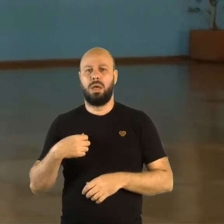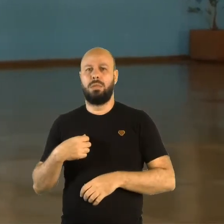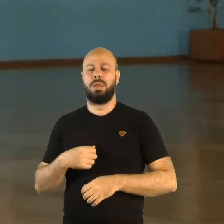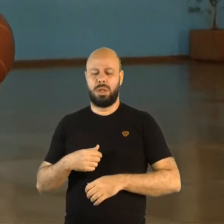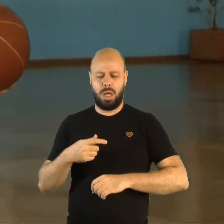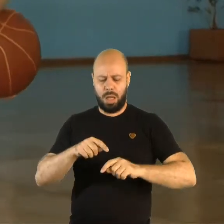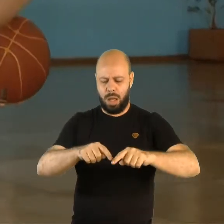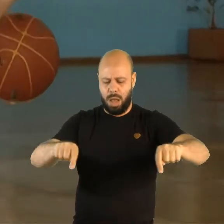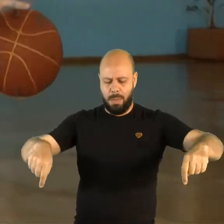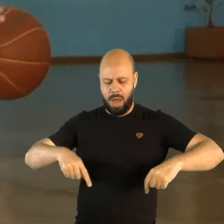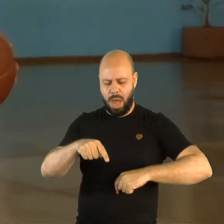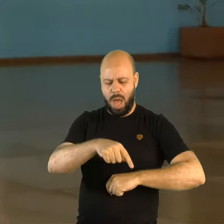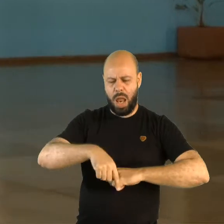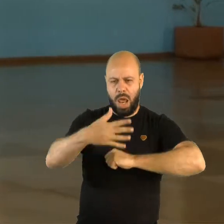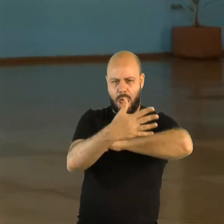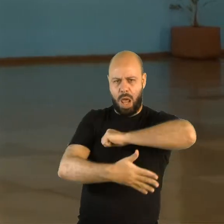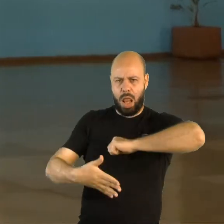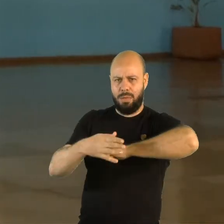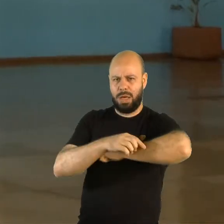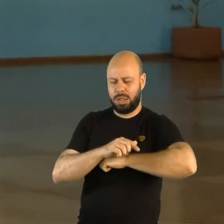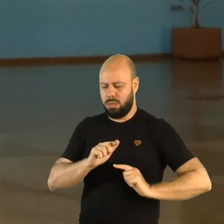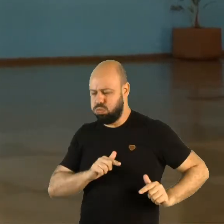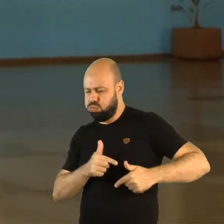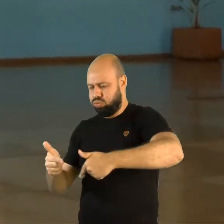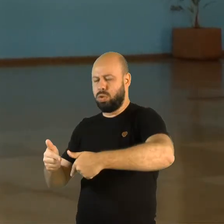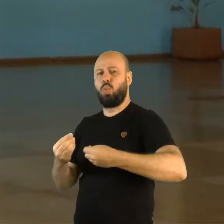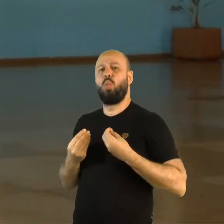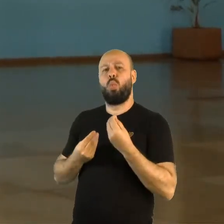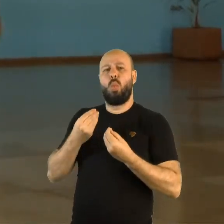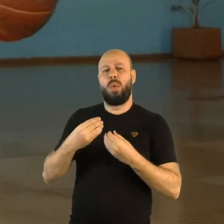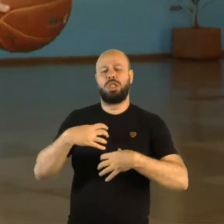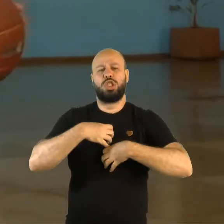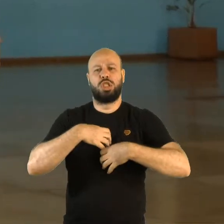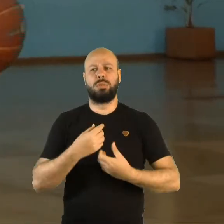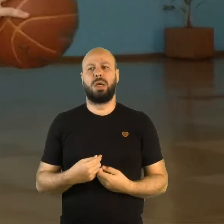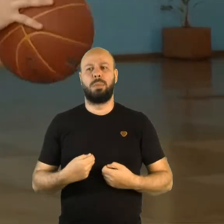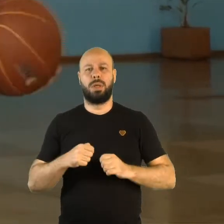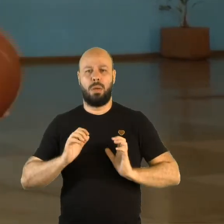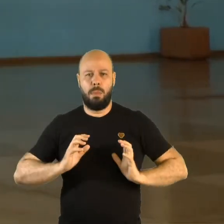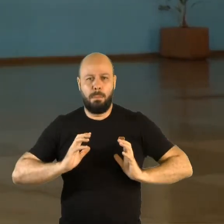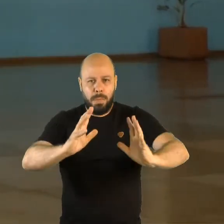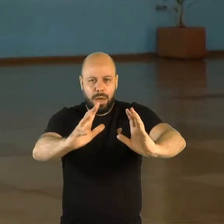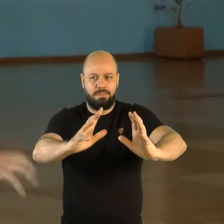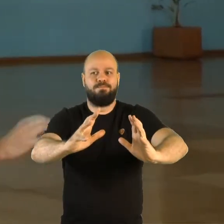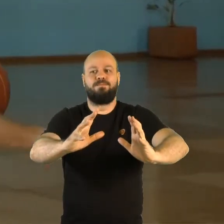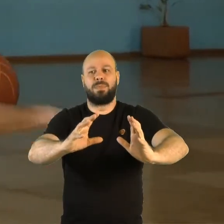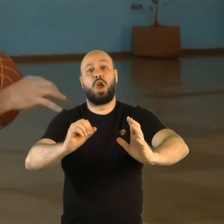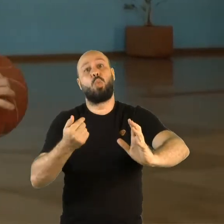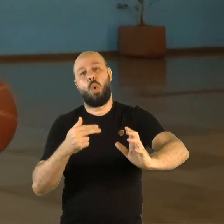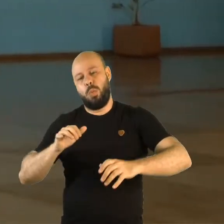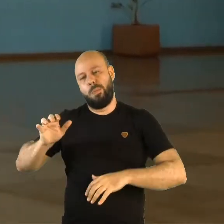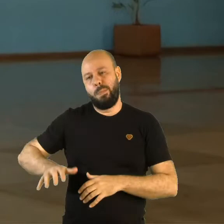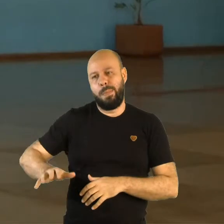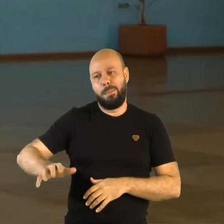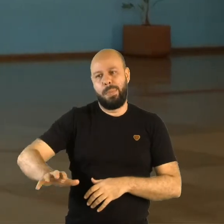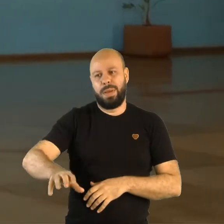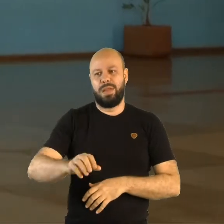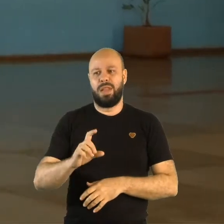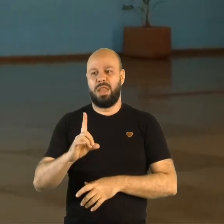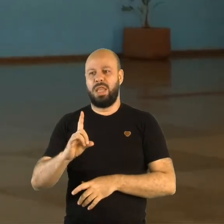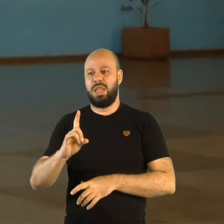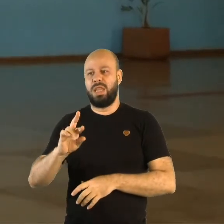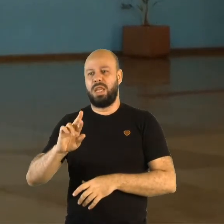quadra de defesa para quadra de ataque é de duas formas passando a bola ou usando dribre